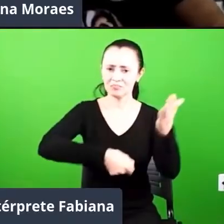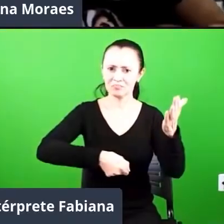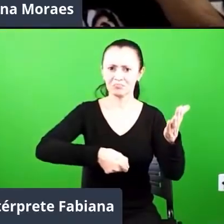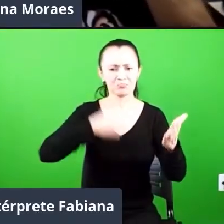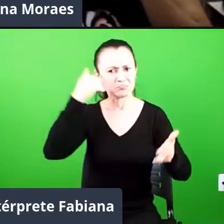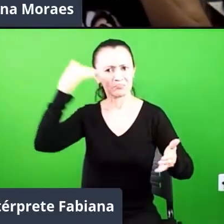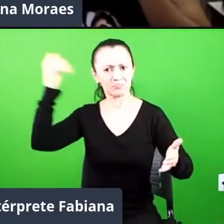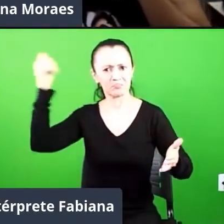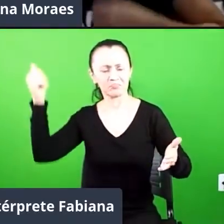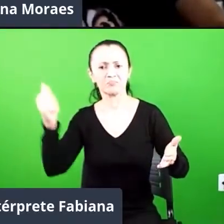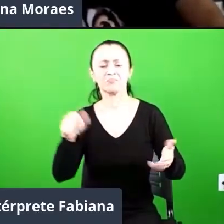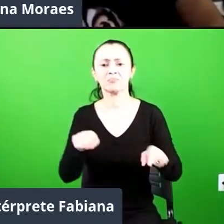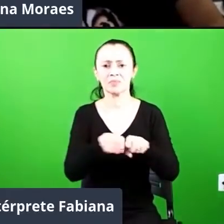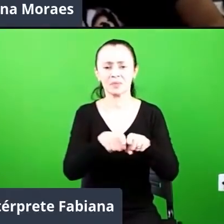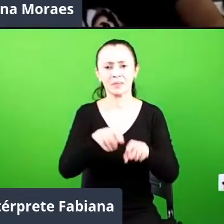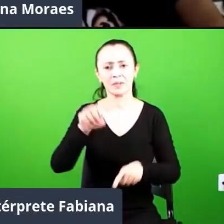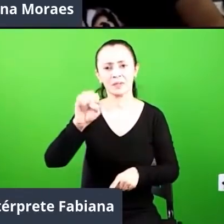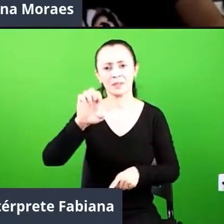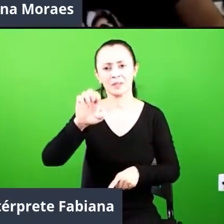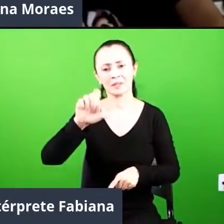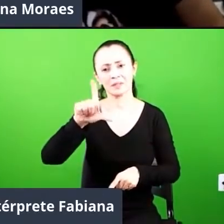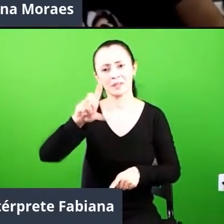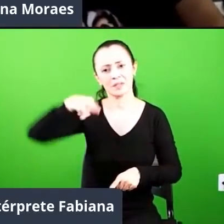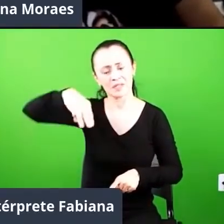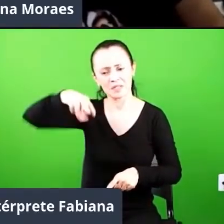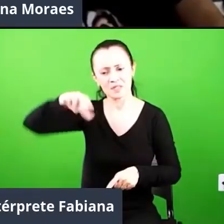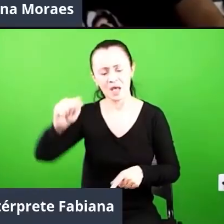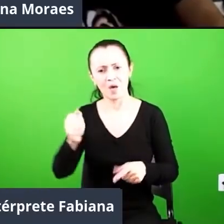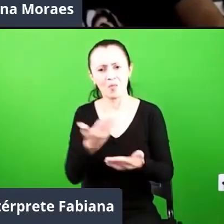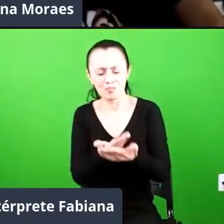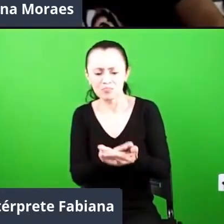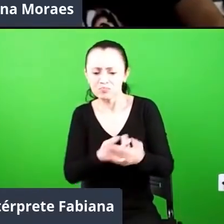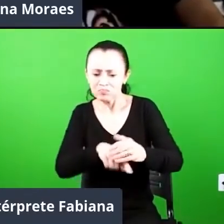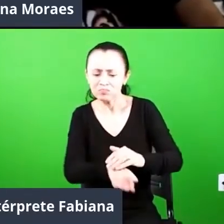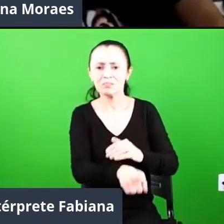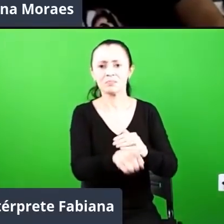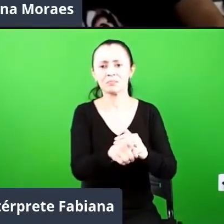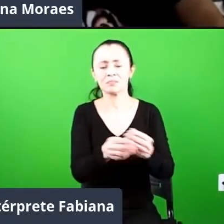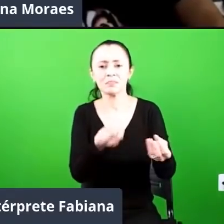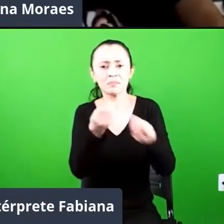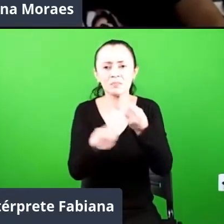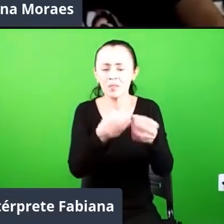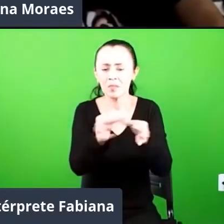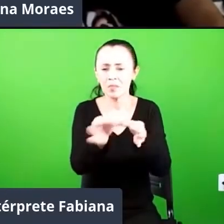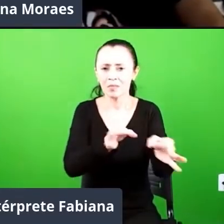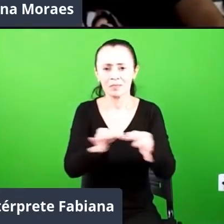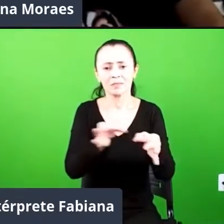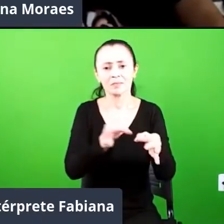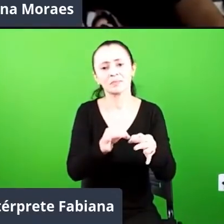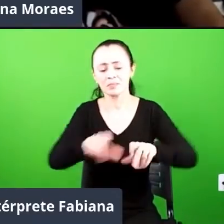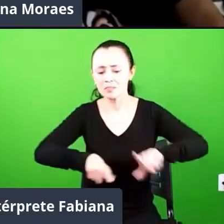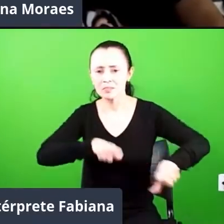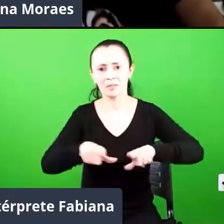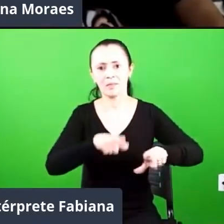Selma Venco, existem estudos que falam da uberização do trabalho docente. Realmente, é